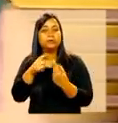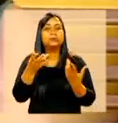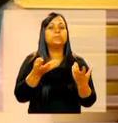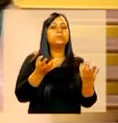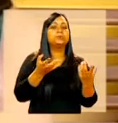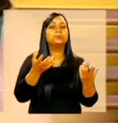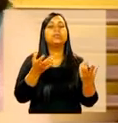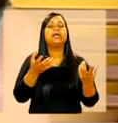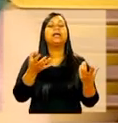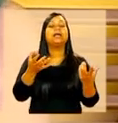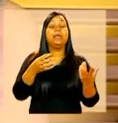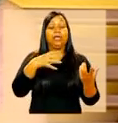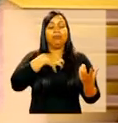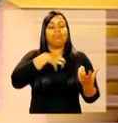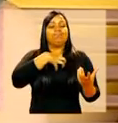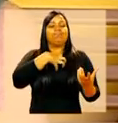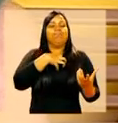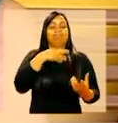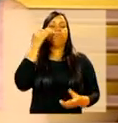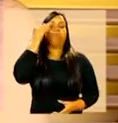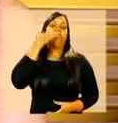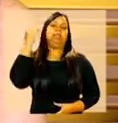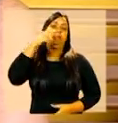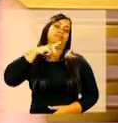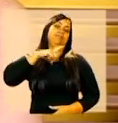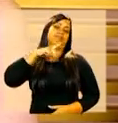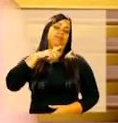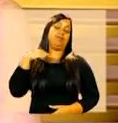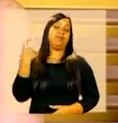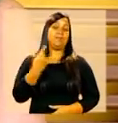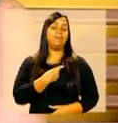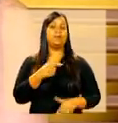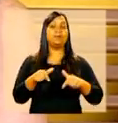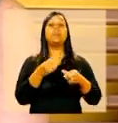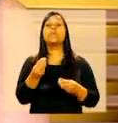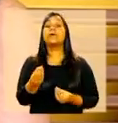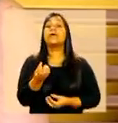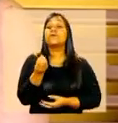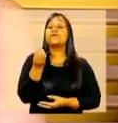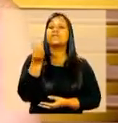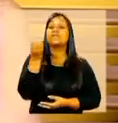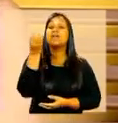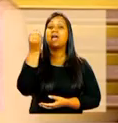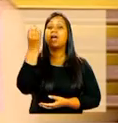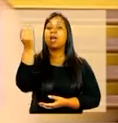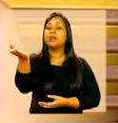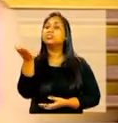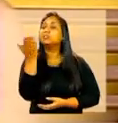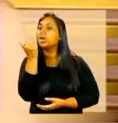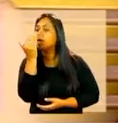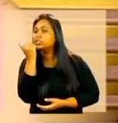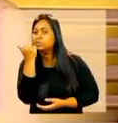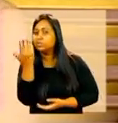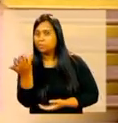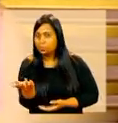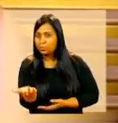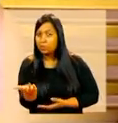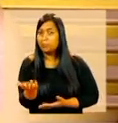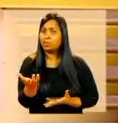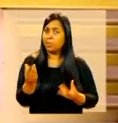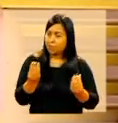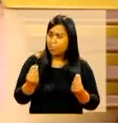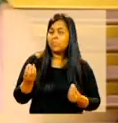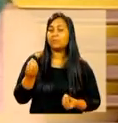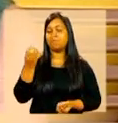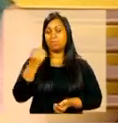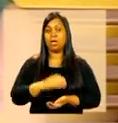ter essa experiência, né? A gente trabalha muito com viagens enogastronômicas, né? A gente faz